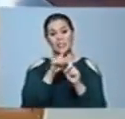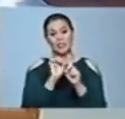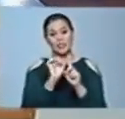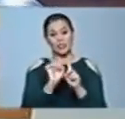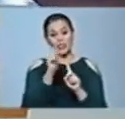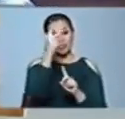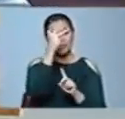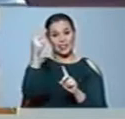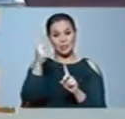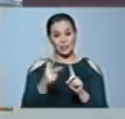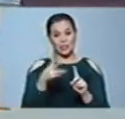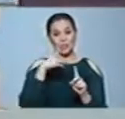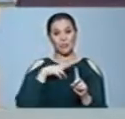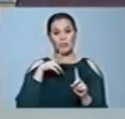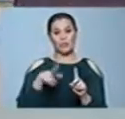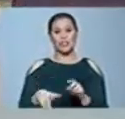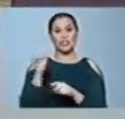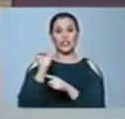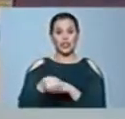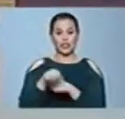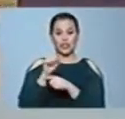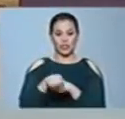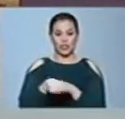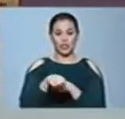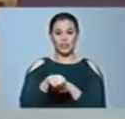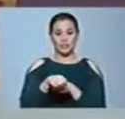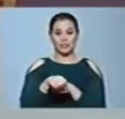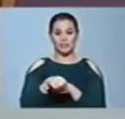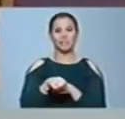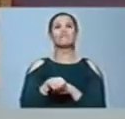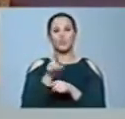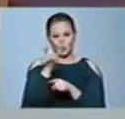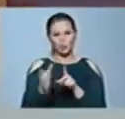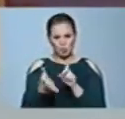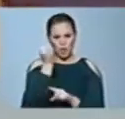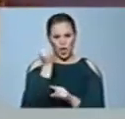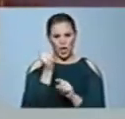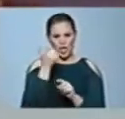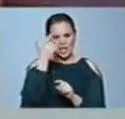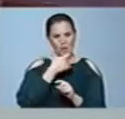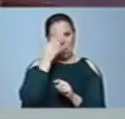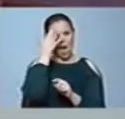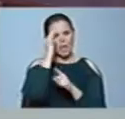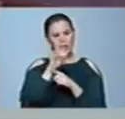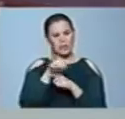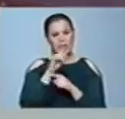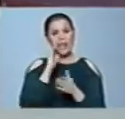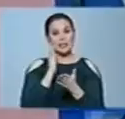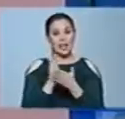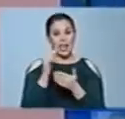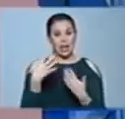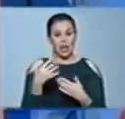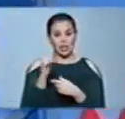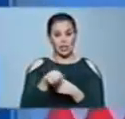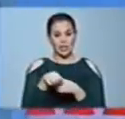600 guerreiro está certo pra gente como eu tenho assim eu